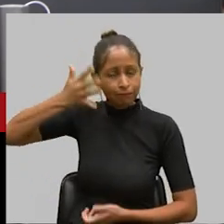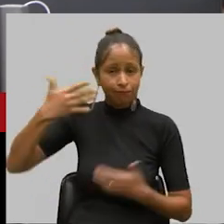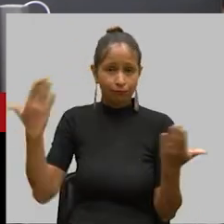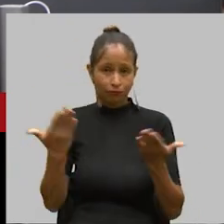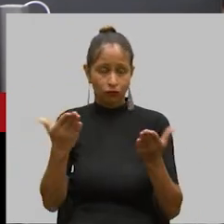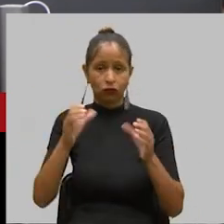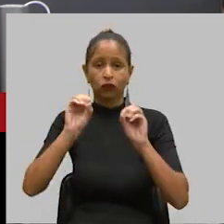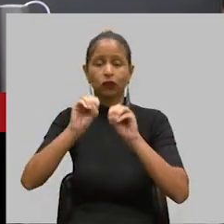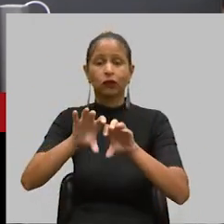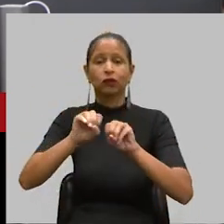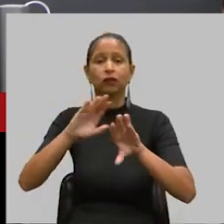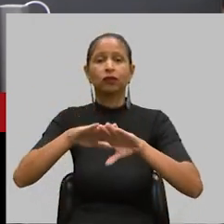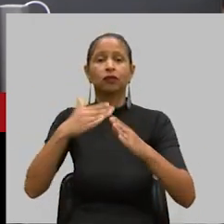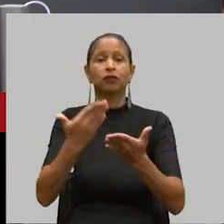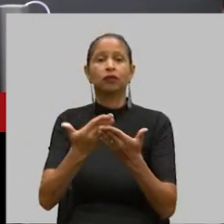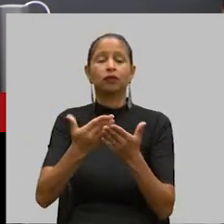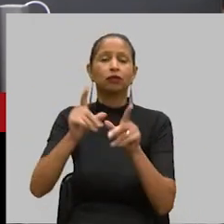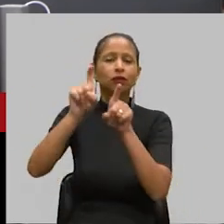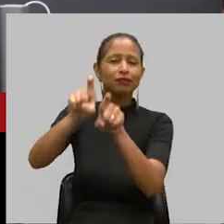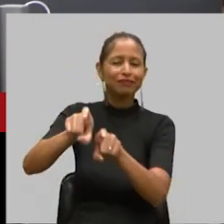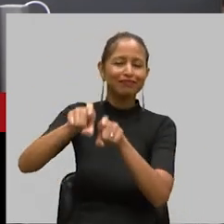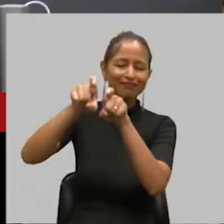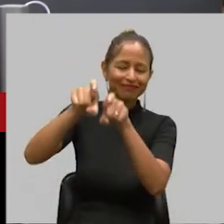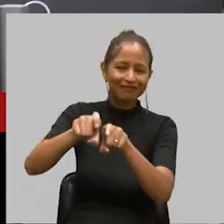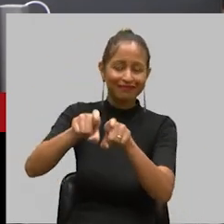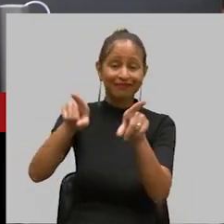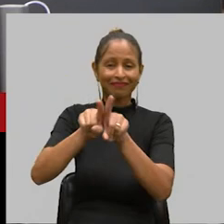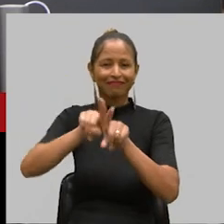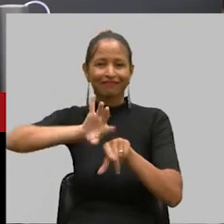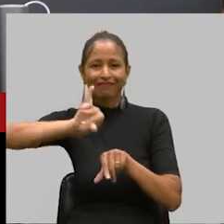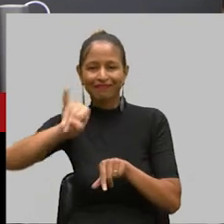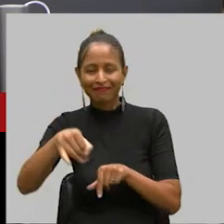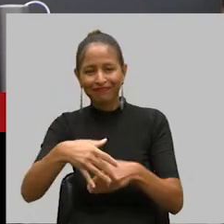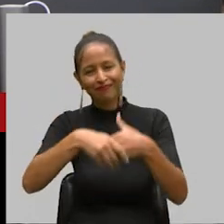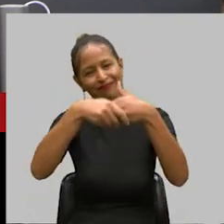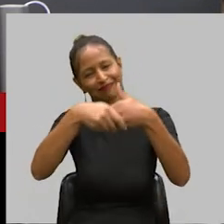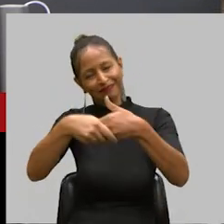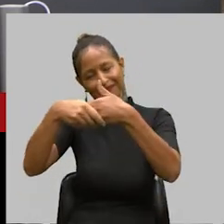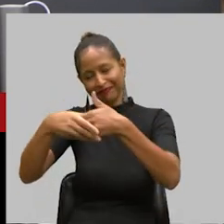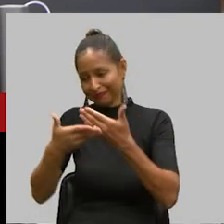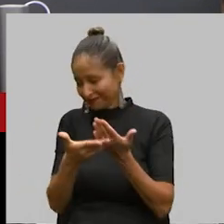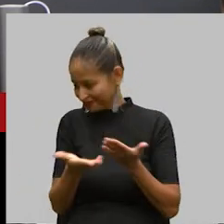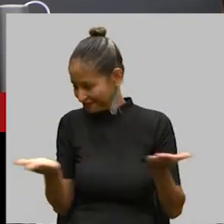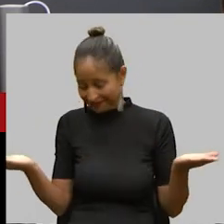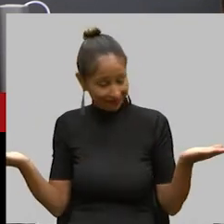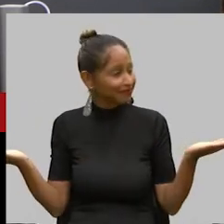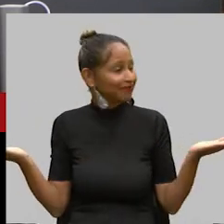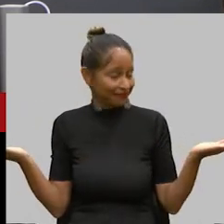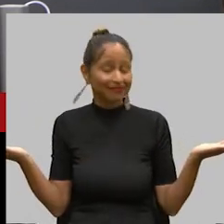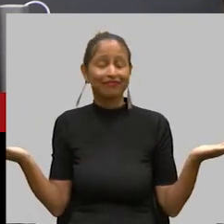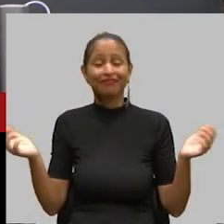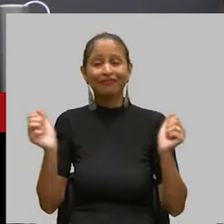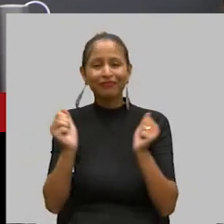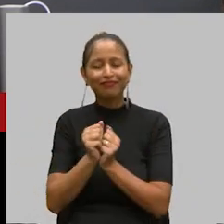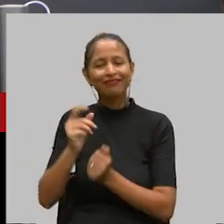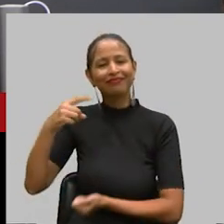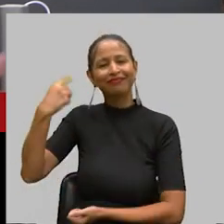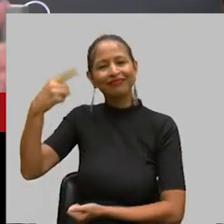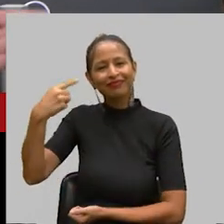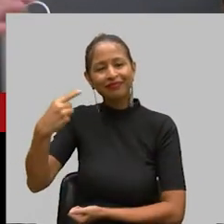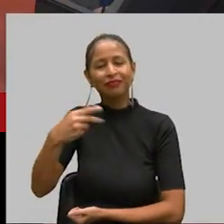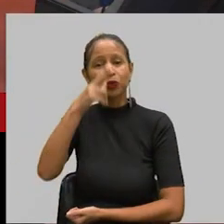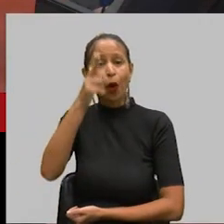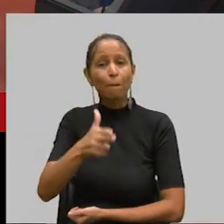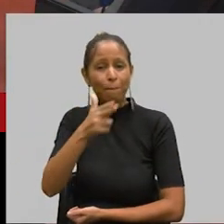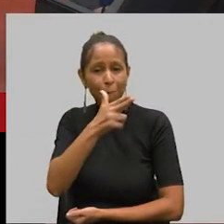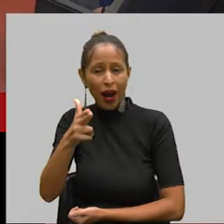da Educação do campo aproveito para cumprimentar todos e todas da mesa também através também do deputado Padre João